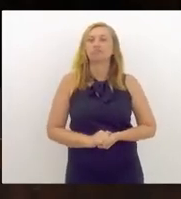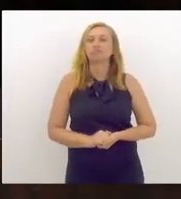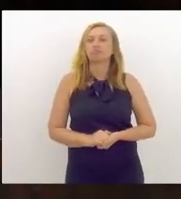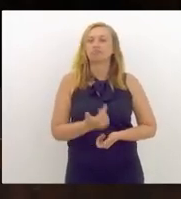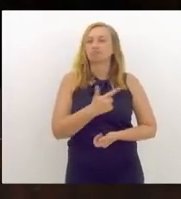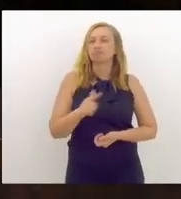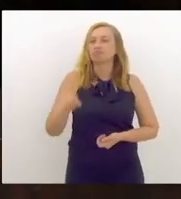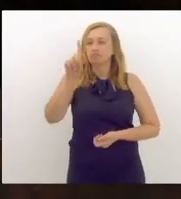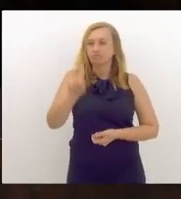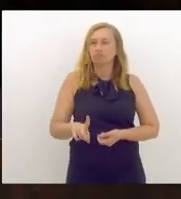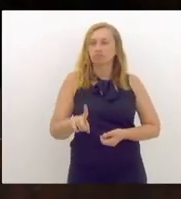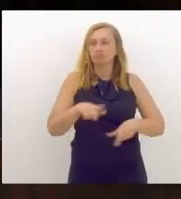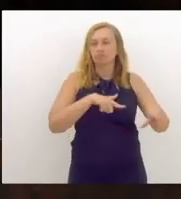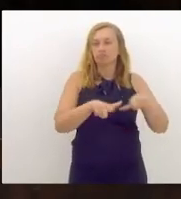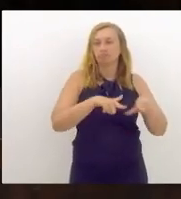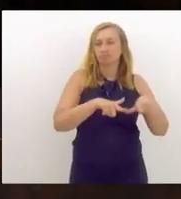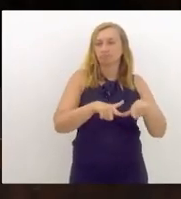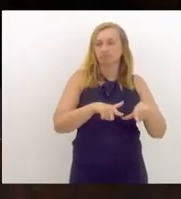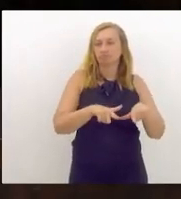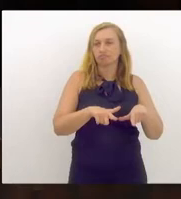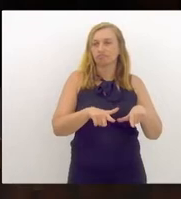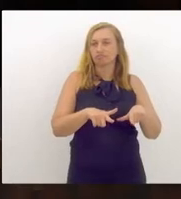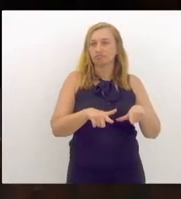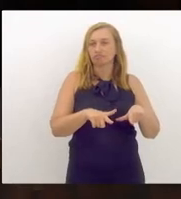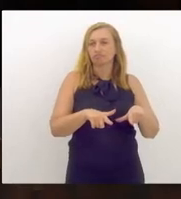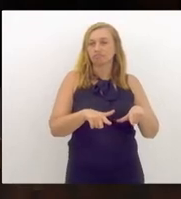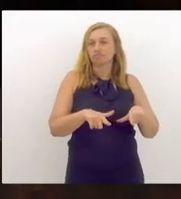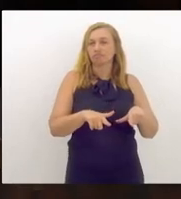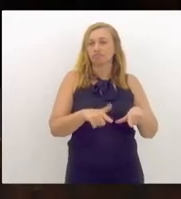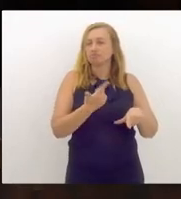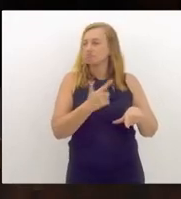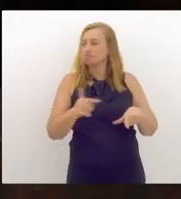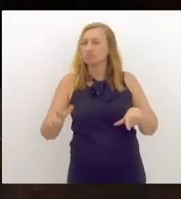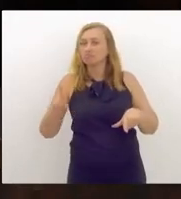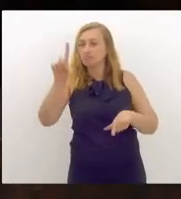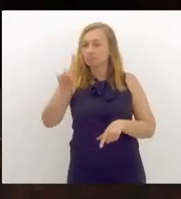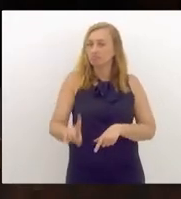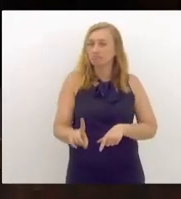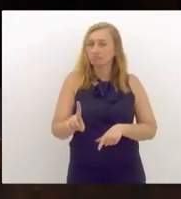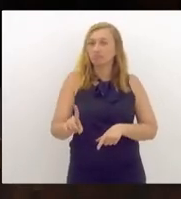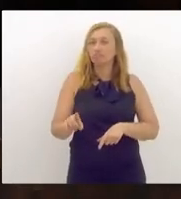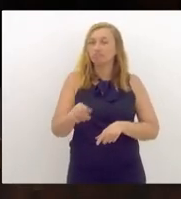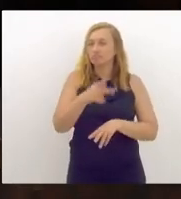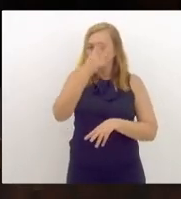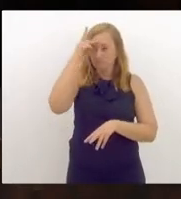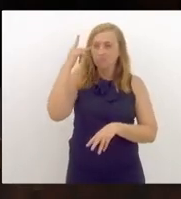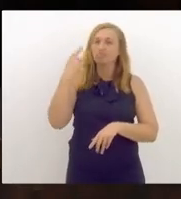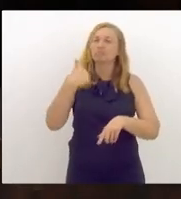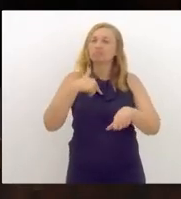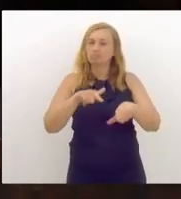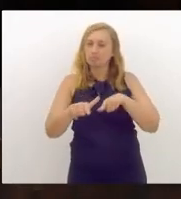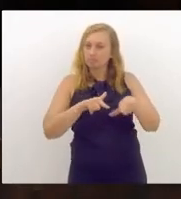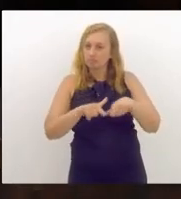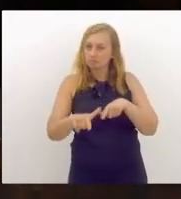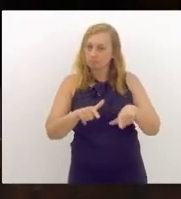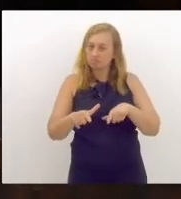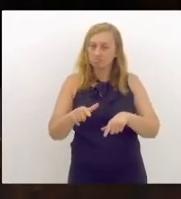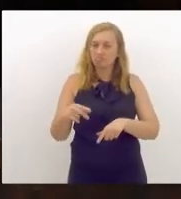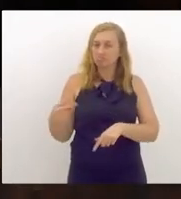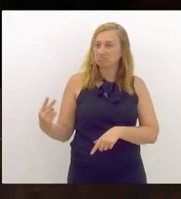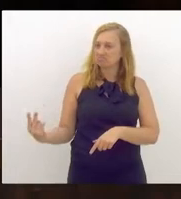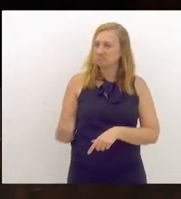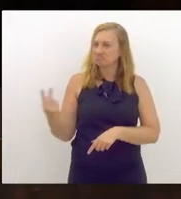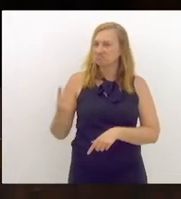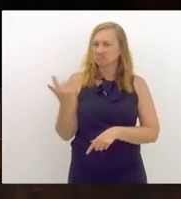o direito do trabalho sem o direito daqueles que trabalham sem a valorização